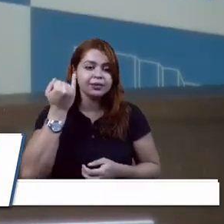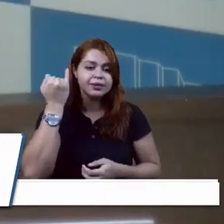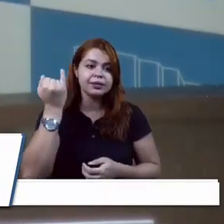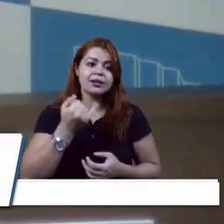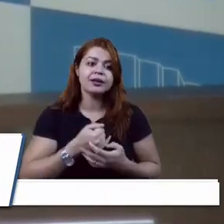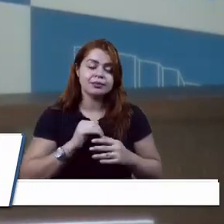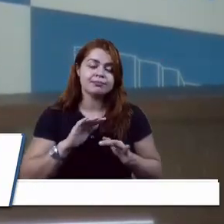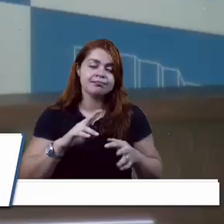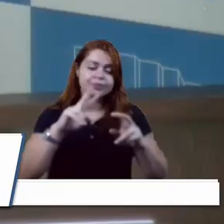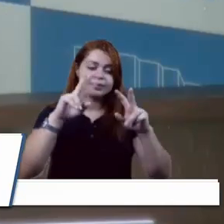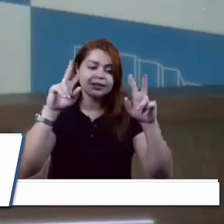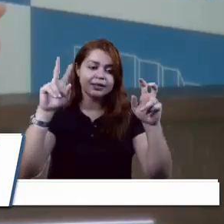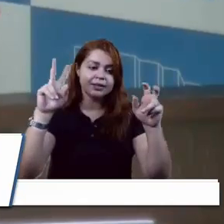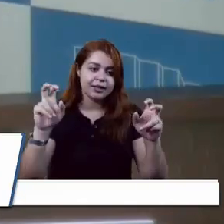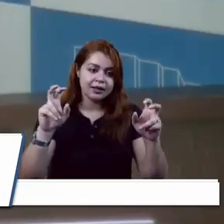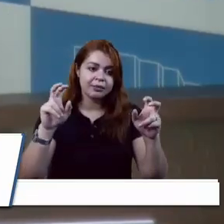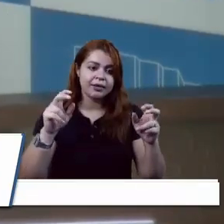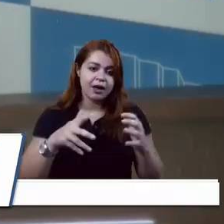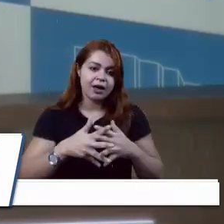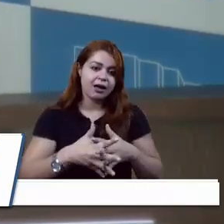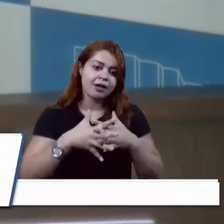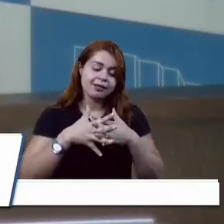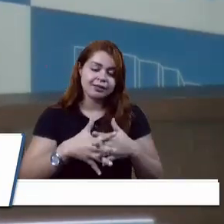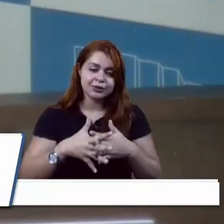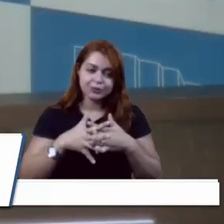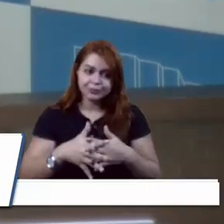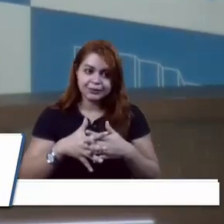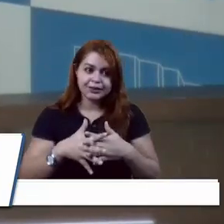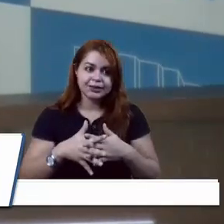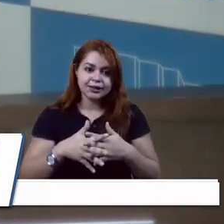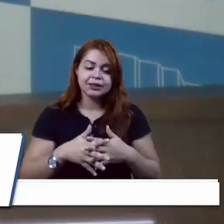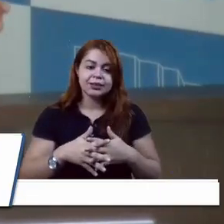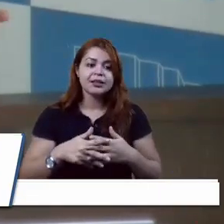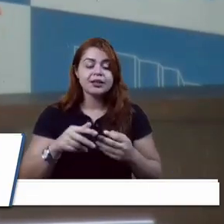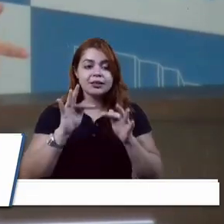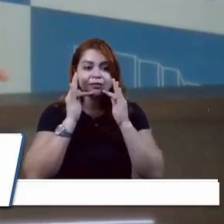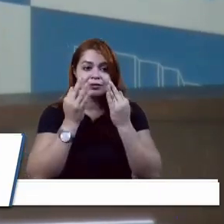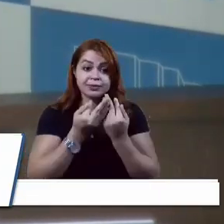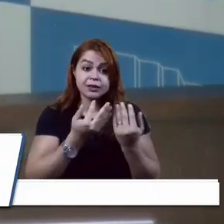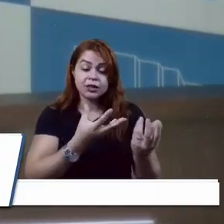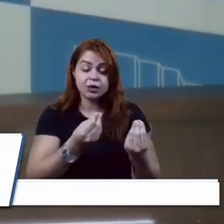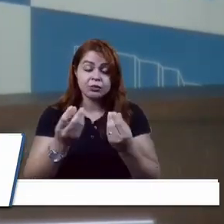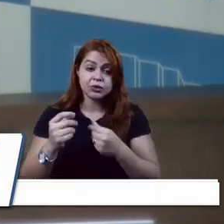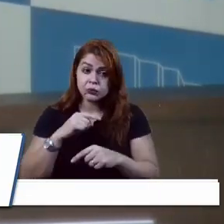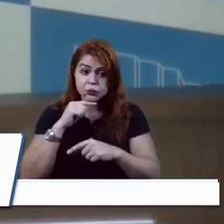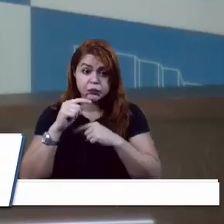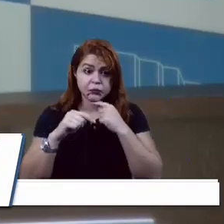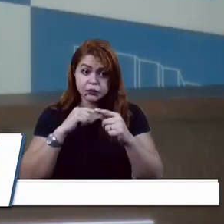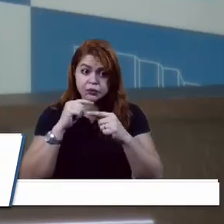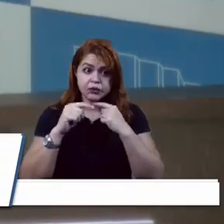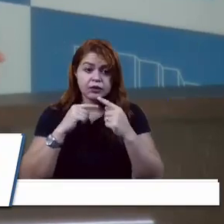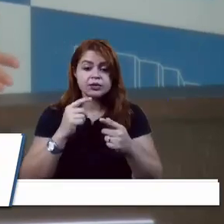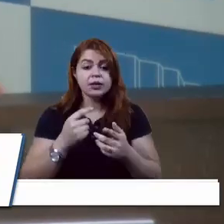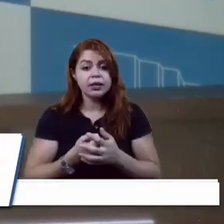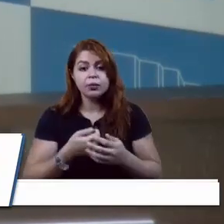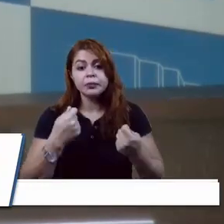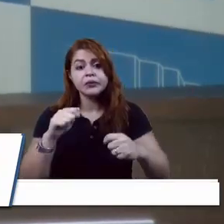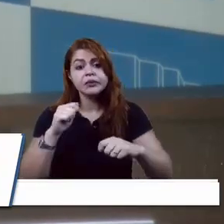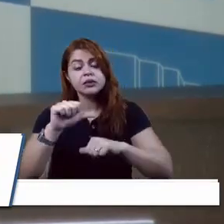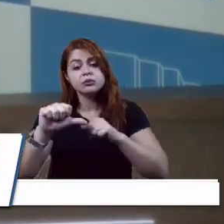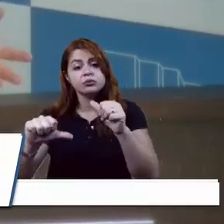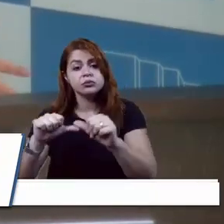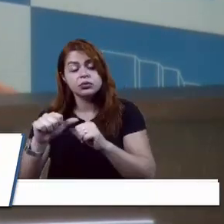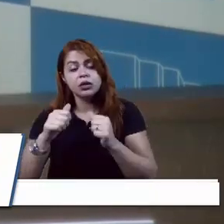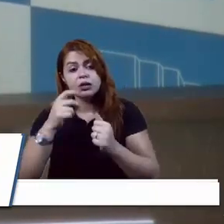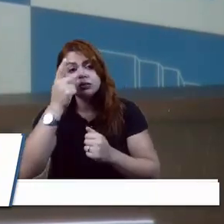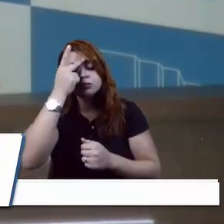complicado. A família, muitas das vezes, não tem condições e precisa trocar ali, né? Não tem como uma pessoa acompanhar a outra ali